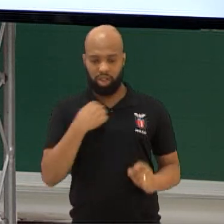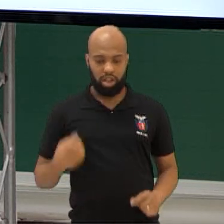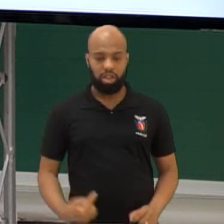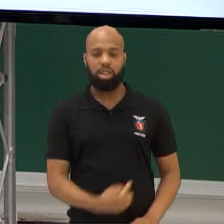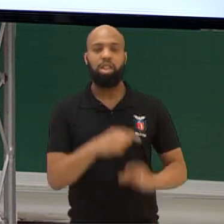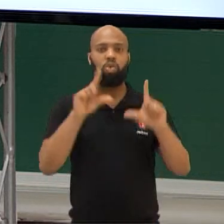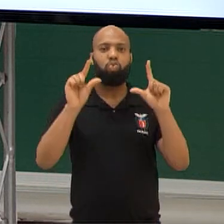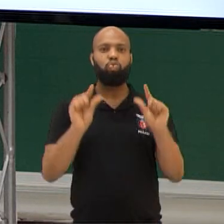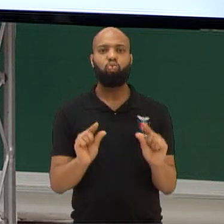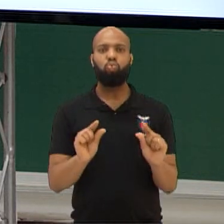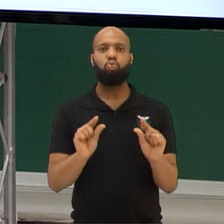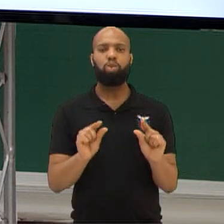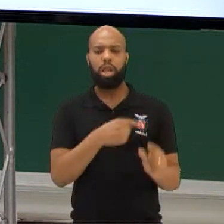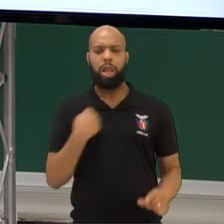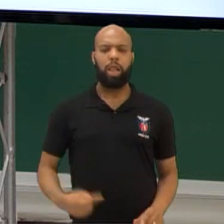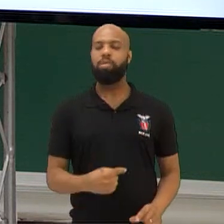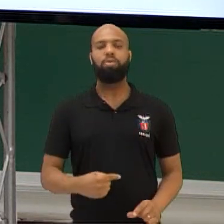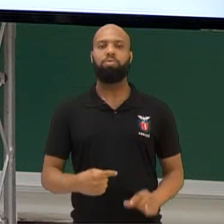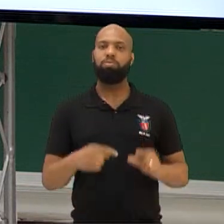precisar